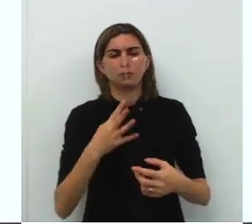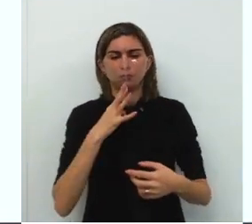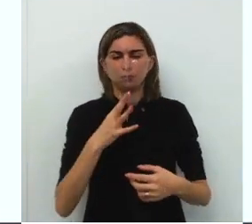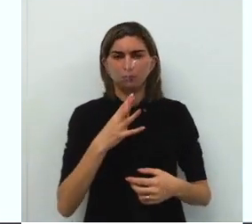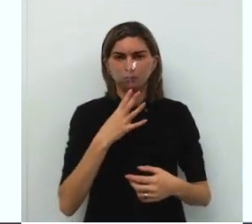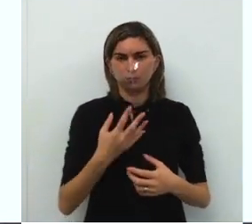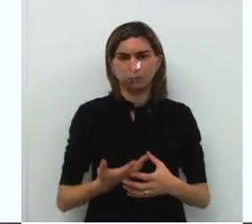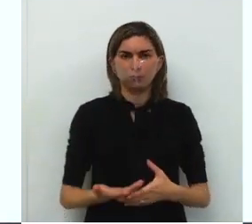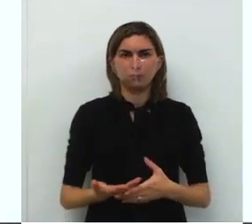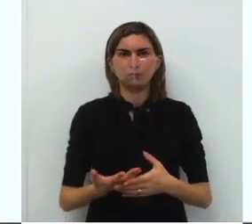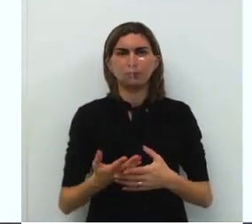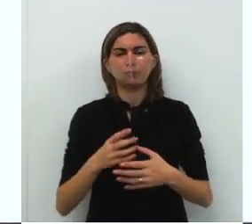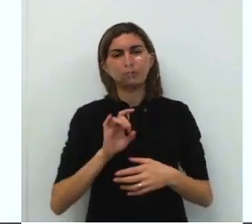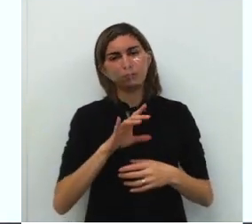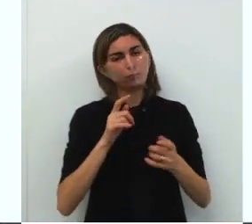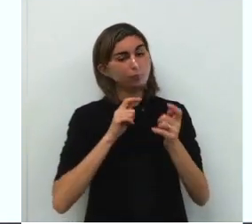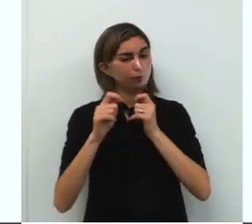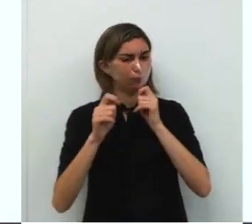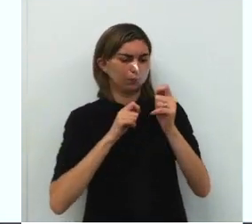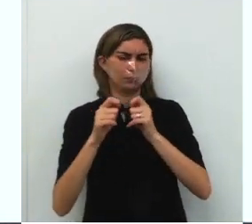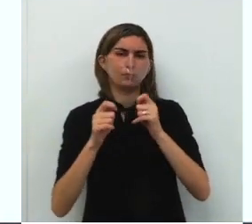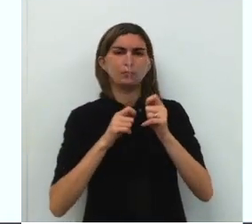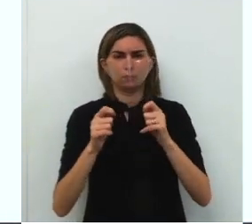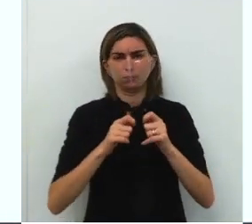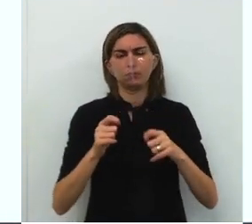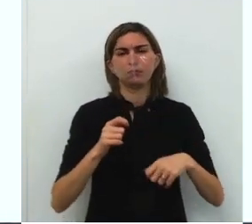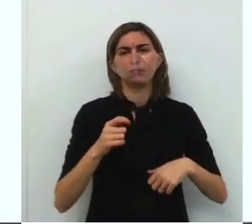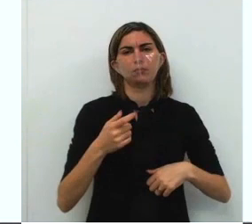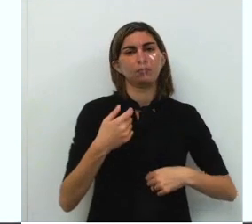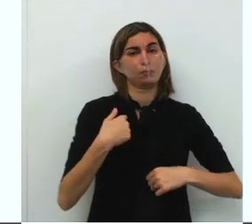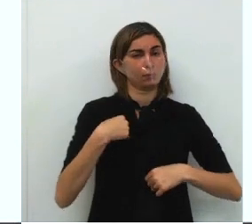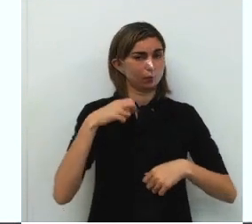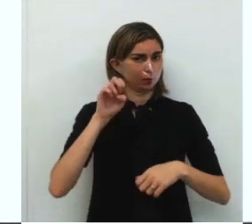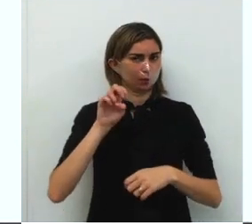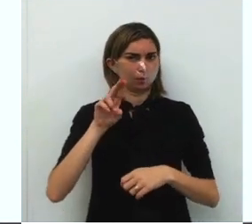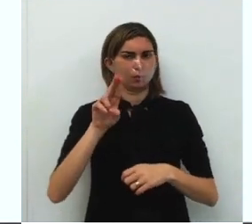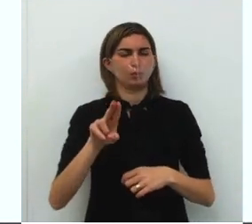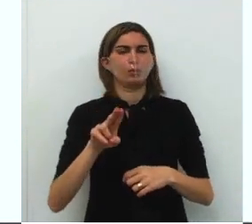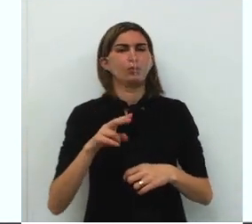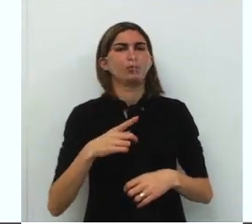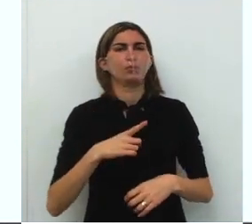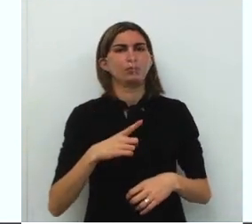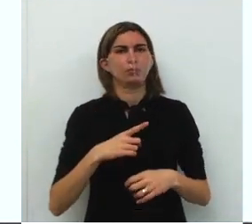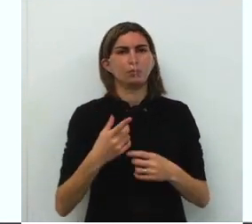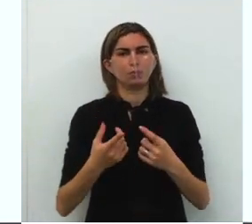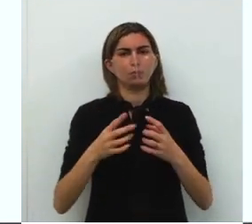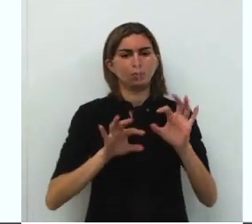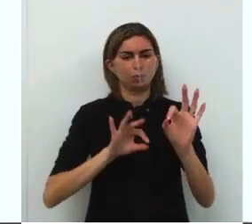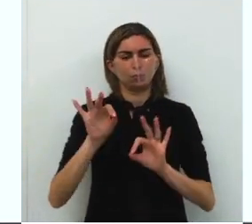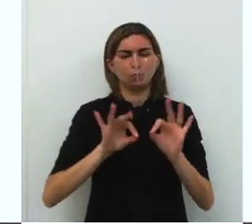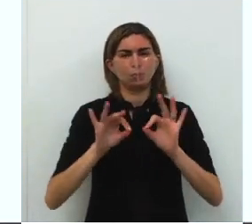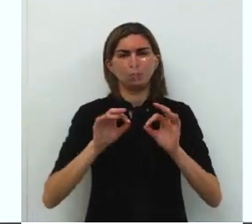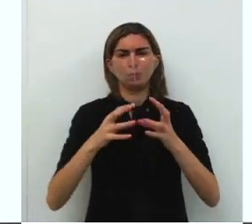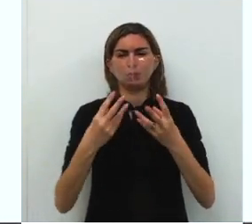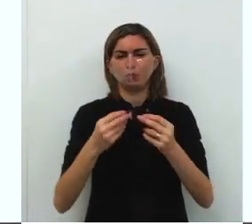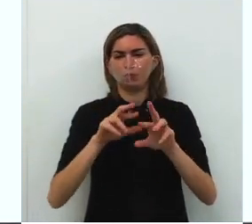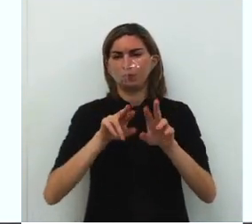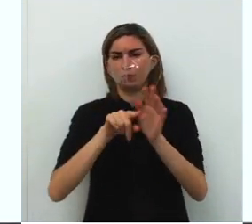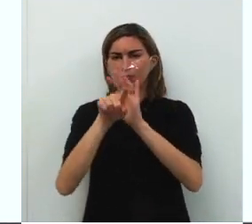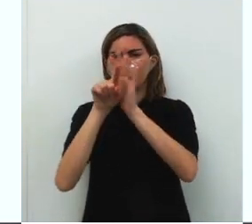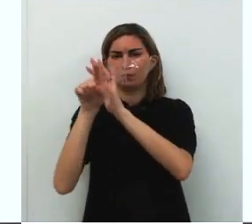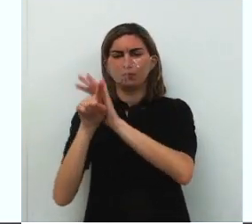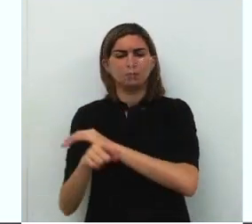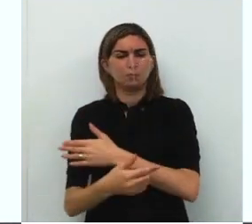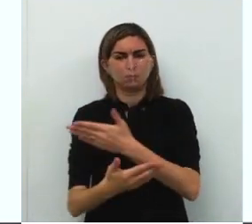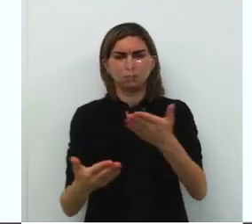nos conheçamos. No caso de uma entrevista típica, eu vou o quê? Formular um monte de